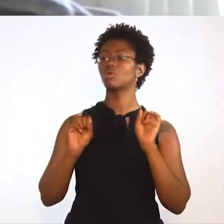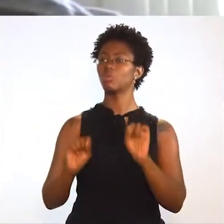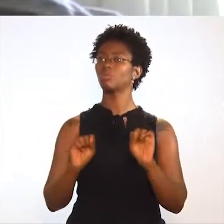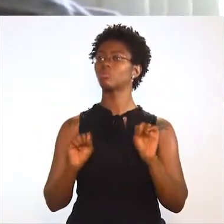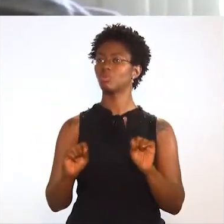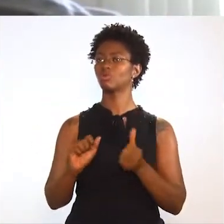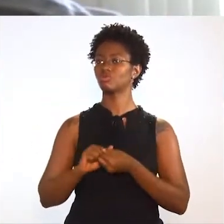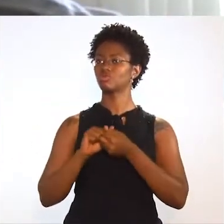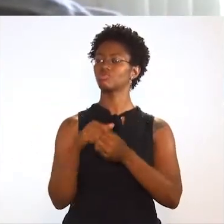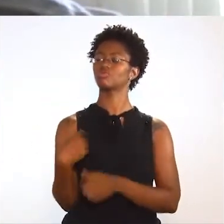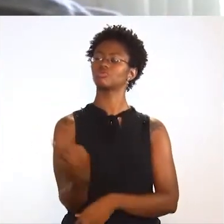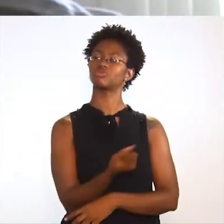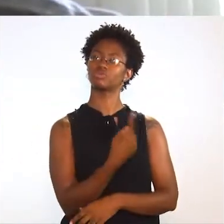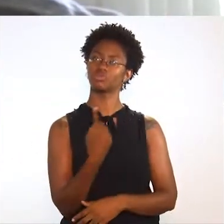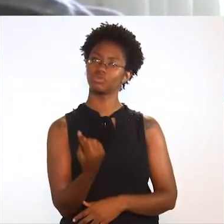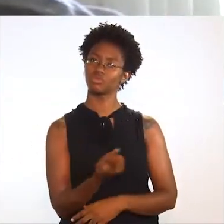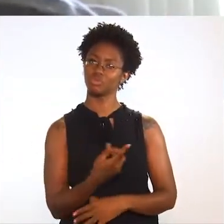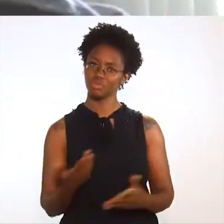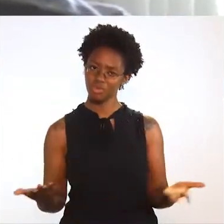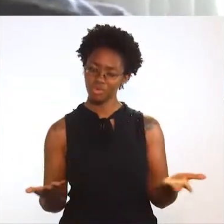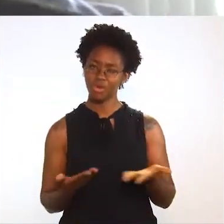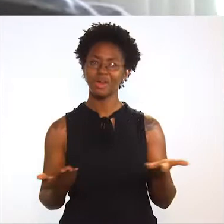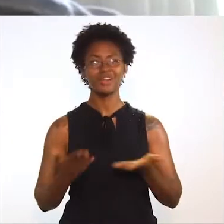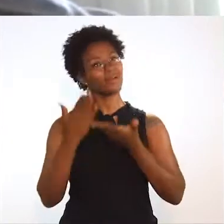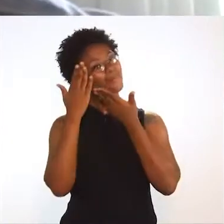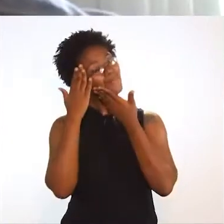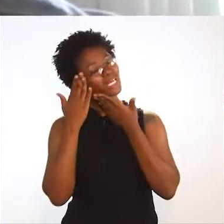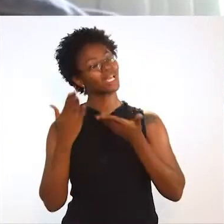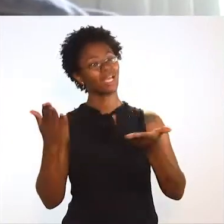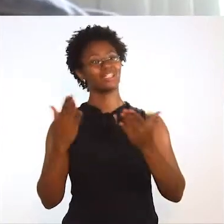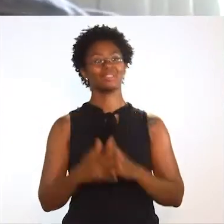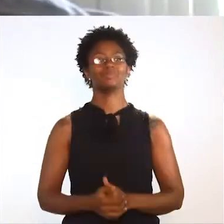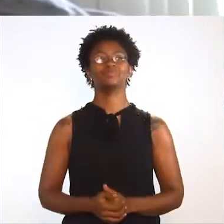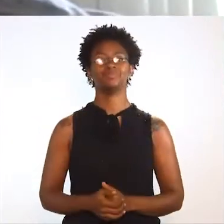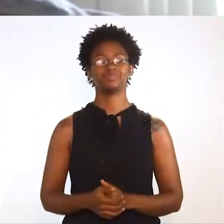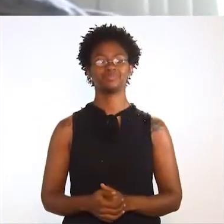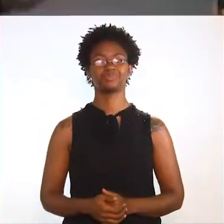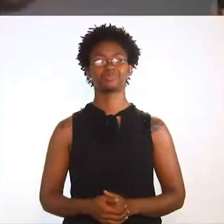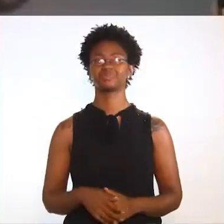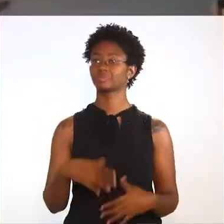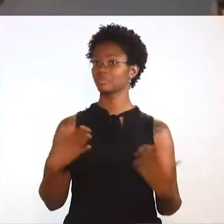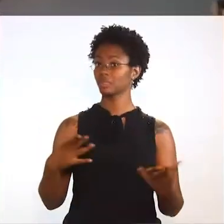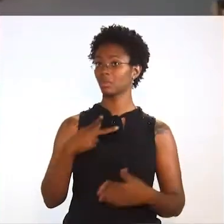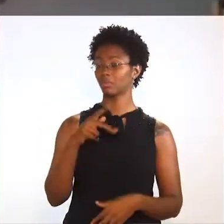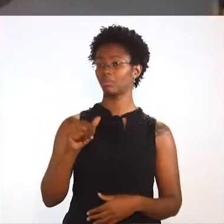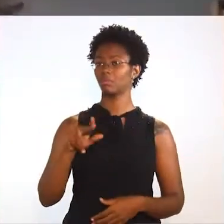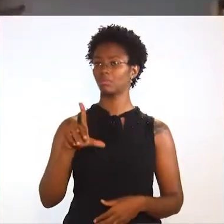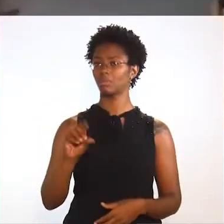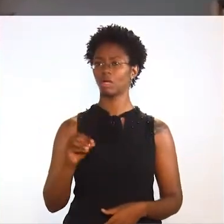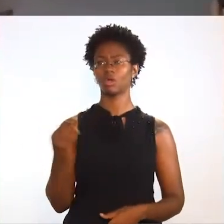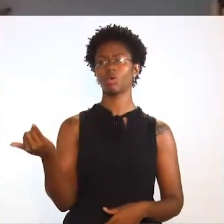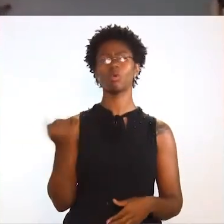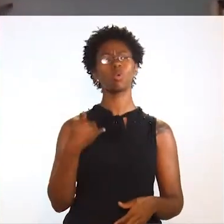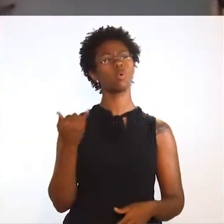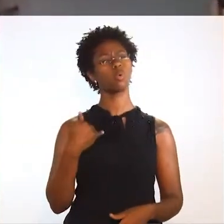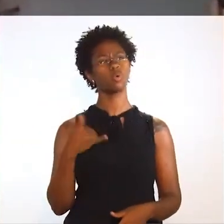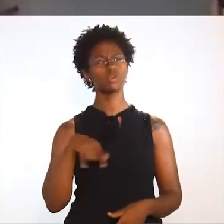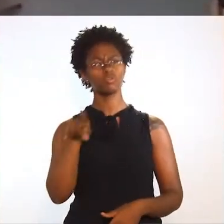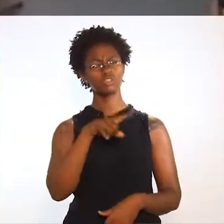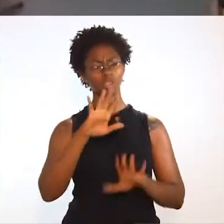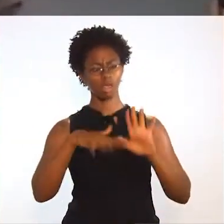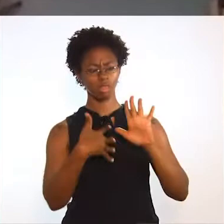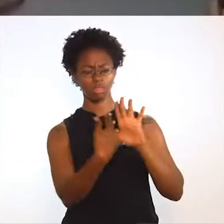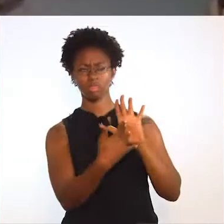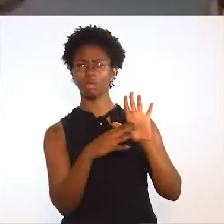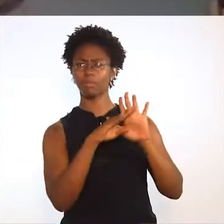estar participando junto conosco. Muito obrigado. Paulo, conta pra gente, vocês têm uma